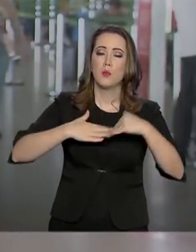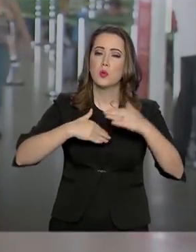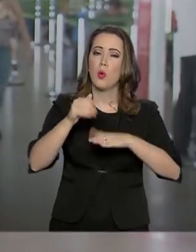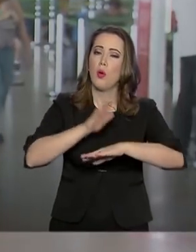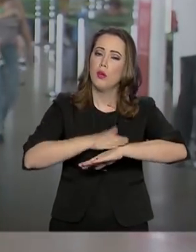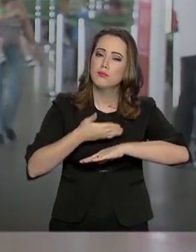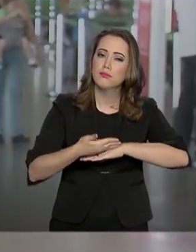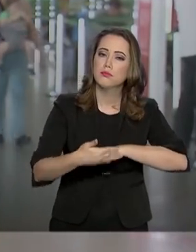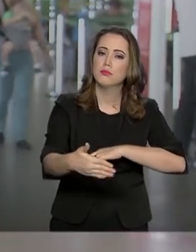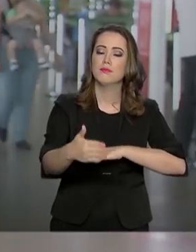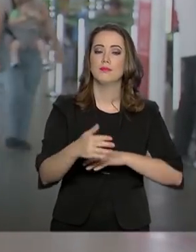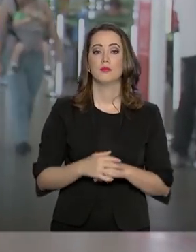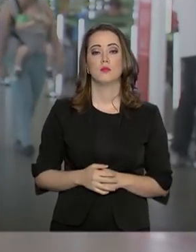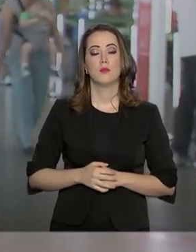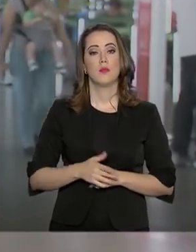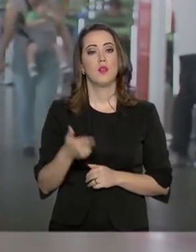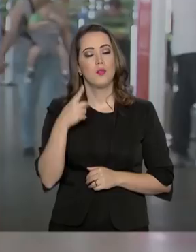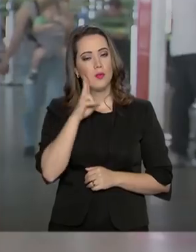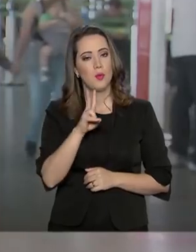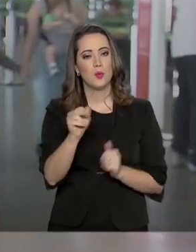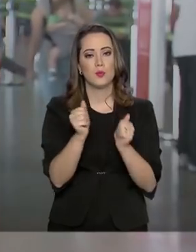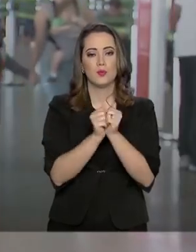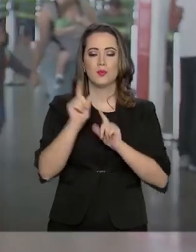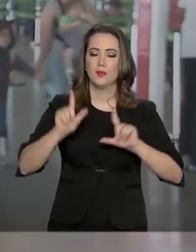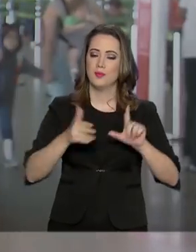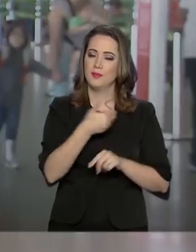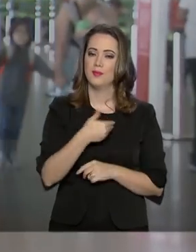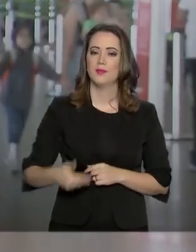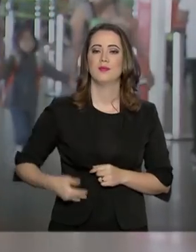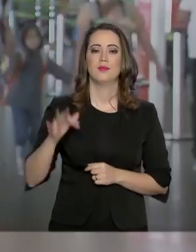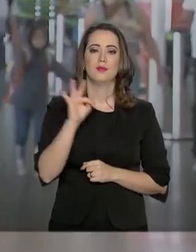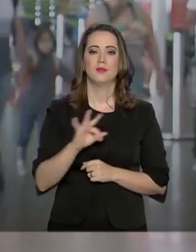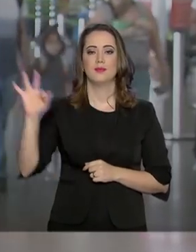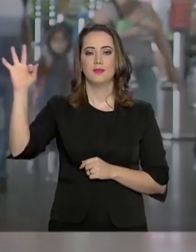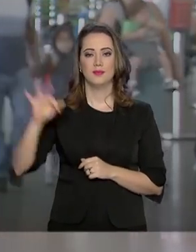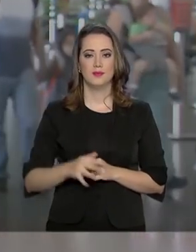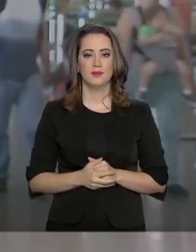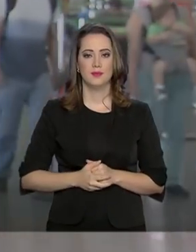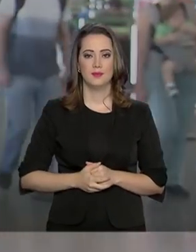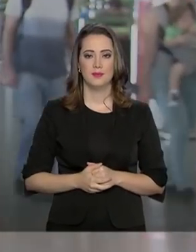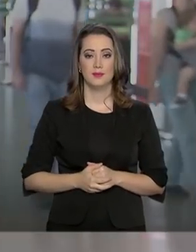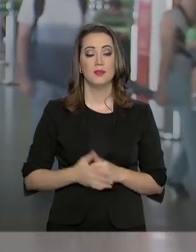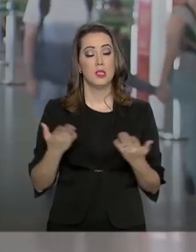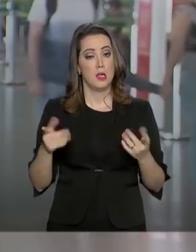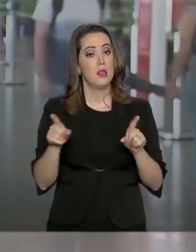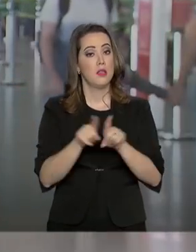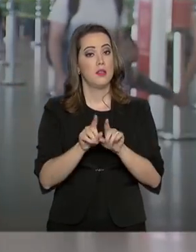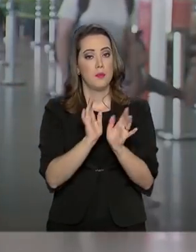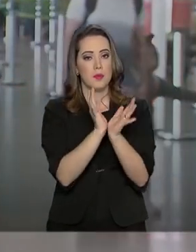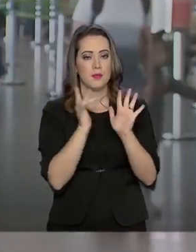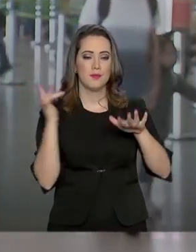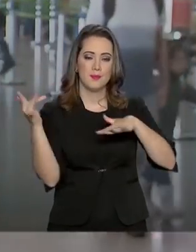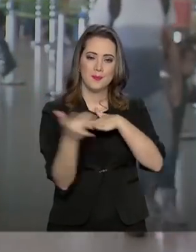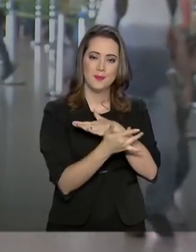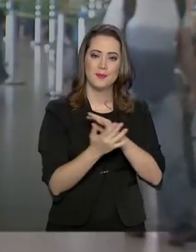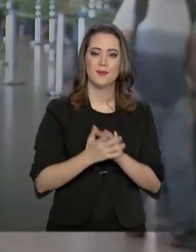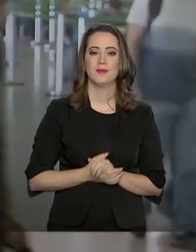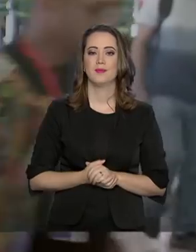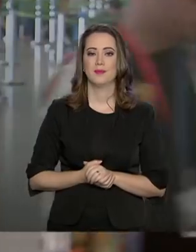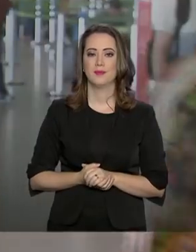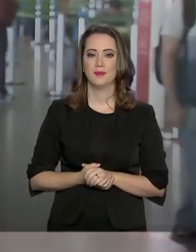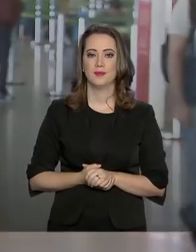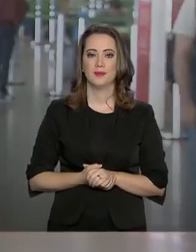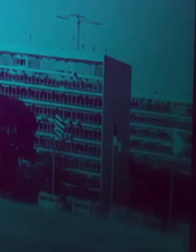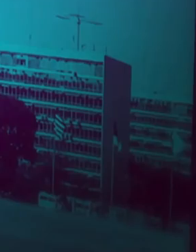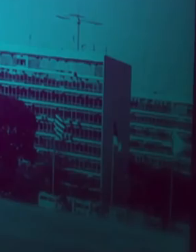ao longo da nossa programação. Não saia daí, continue com a gente na NBR, a TV do Governo Federal e nas nossas redes sociais.